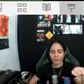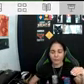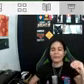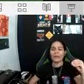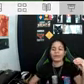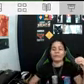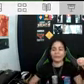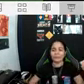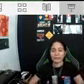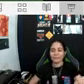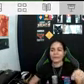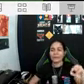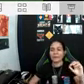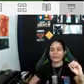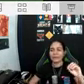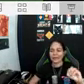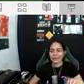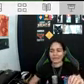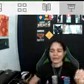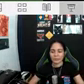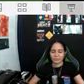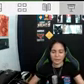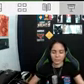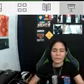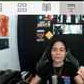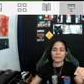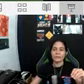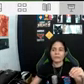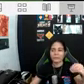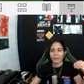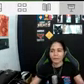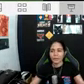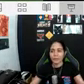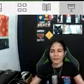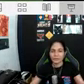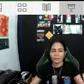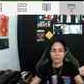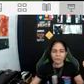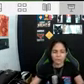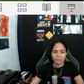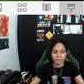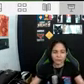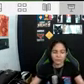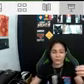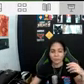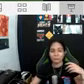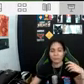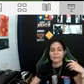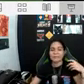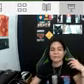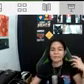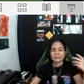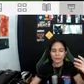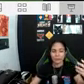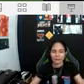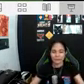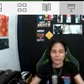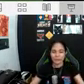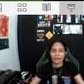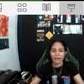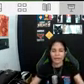variações, como eu falei, vão depender de cada trabalho. Se você tem uma variação de indivíduos, você